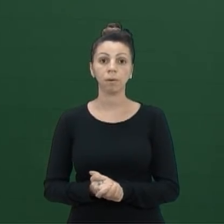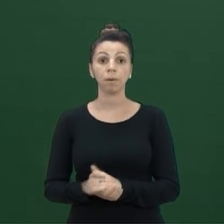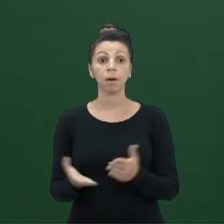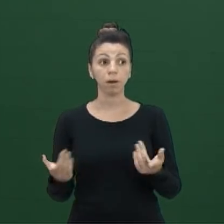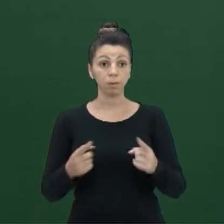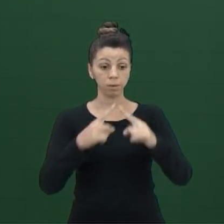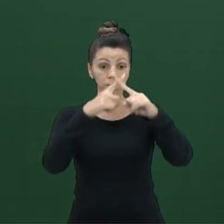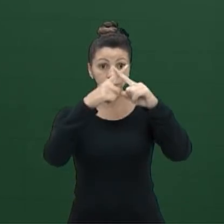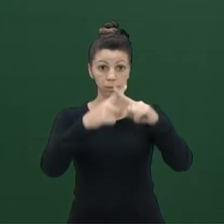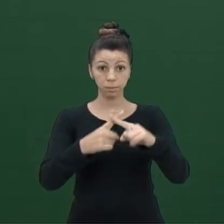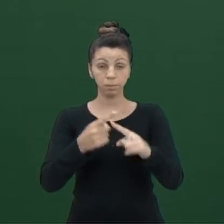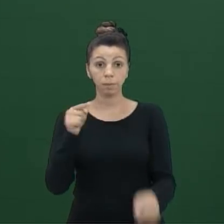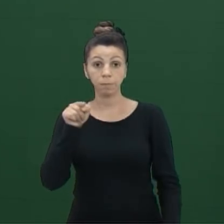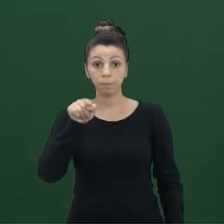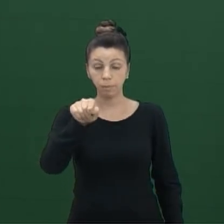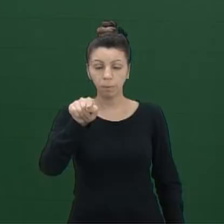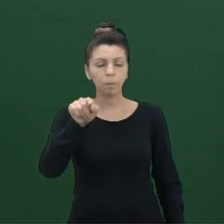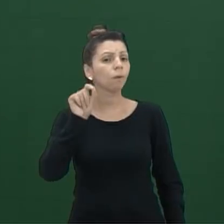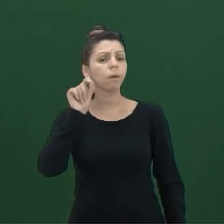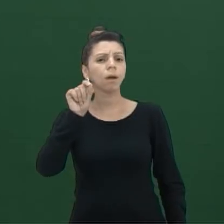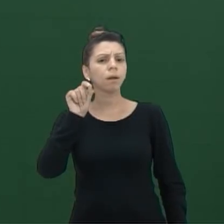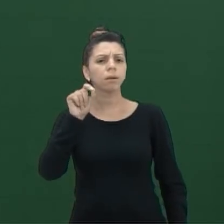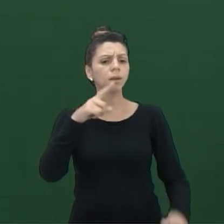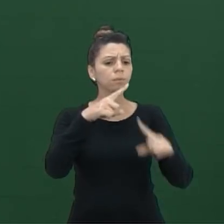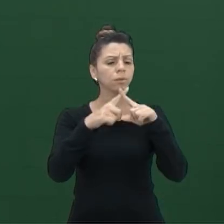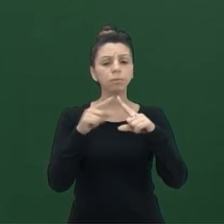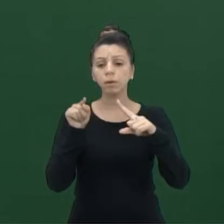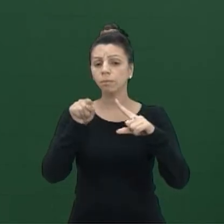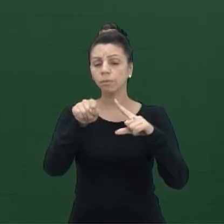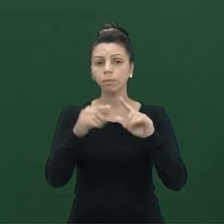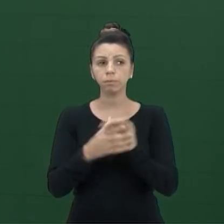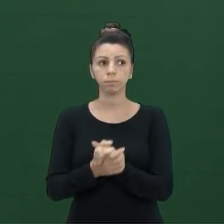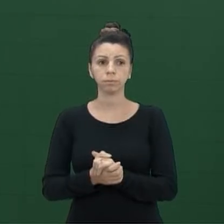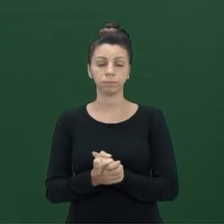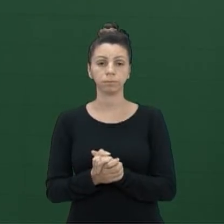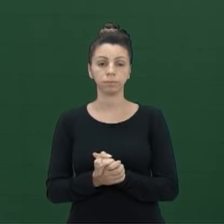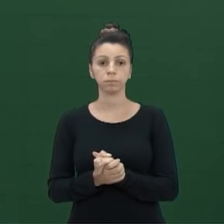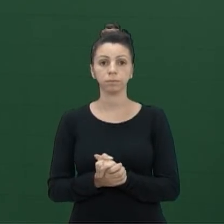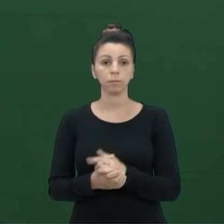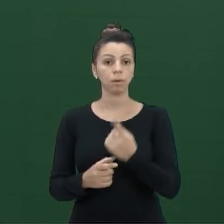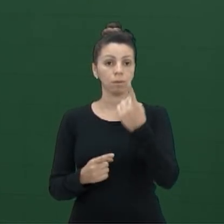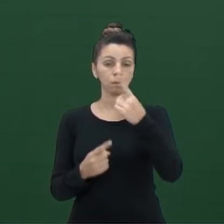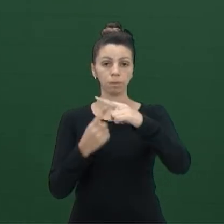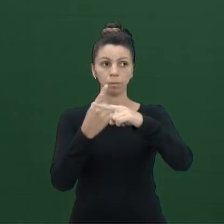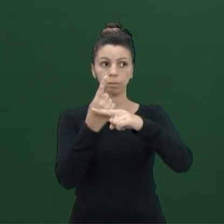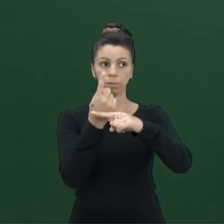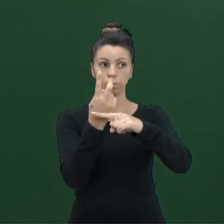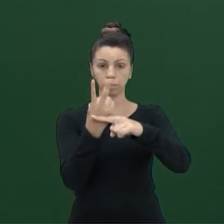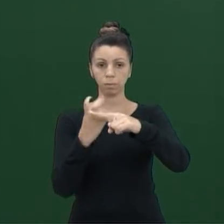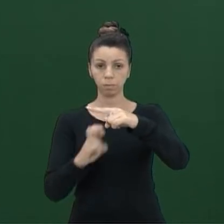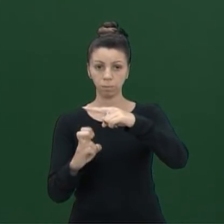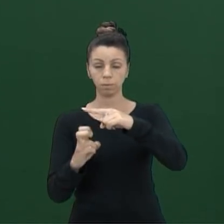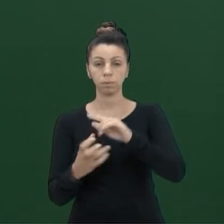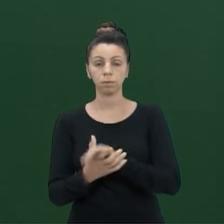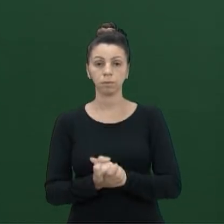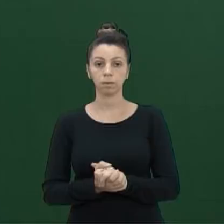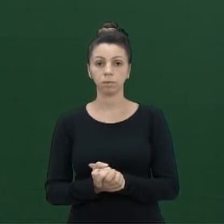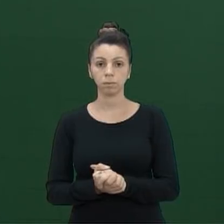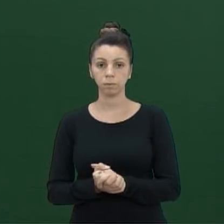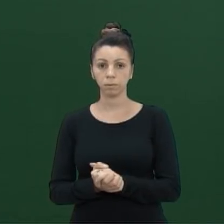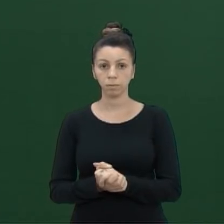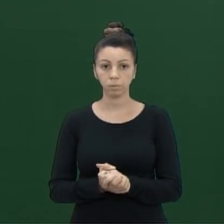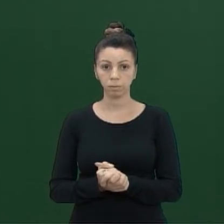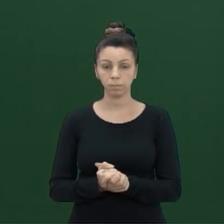Só que vamos multiplicar quem por 1000? Quanto é 1 inteiro e 2/5? Então, a gente vai ter que calcular